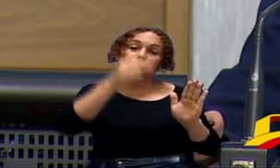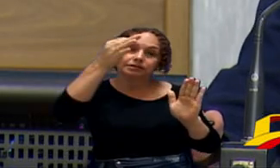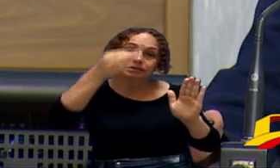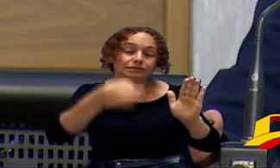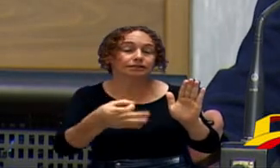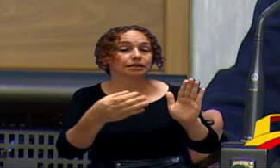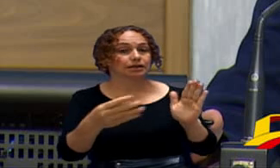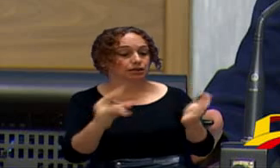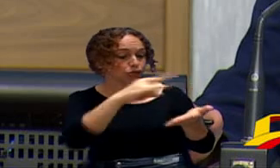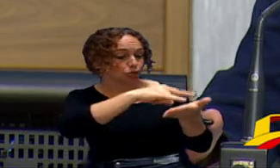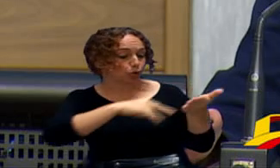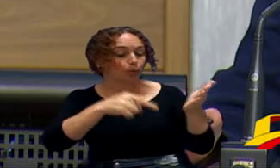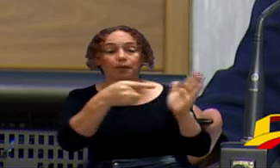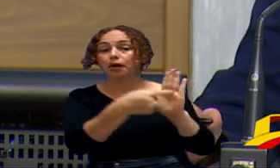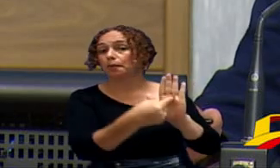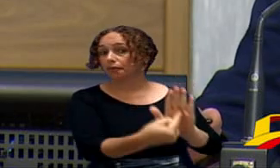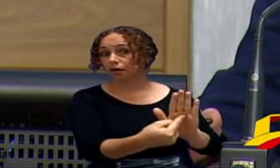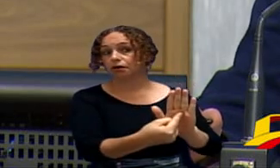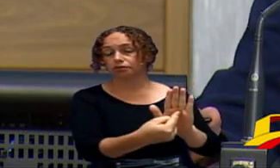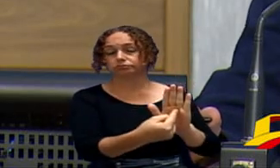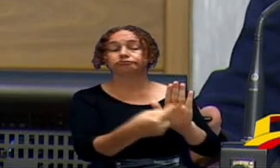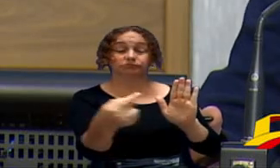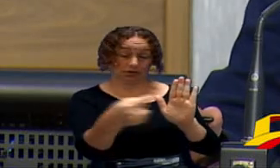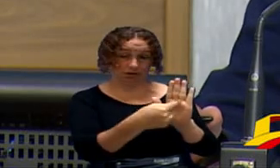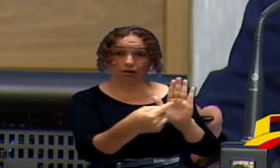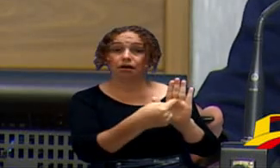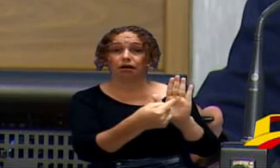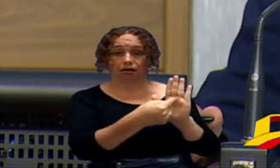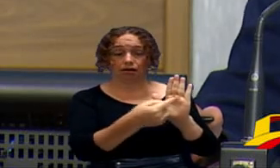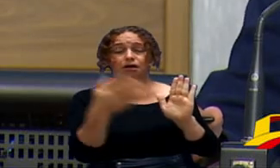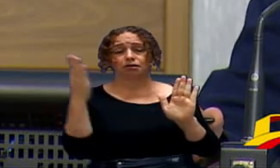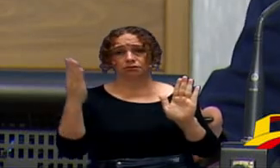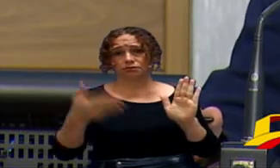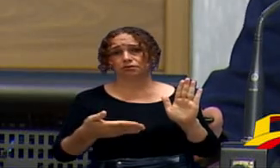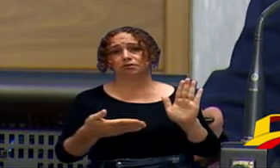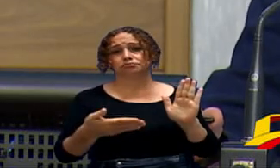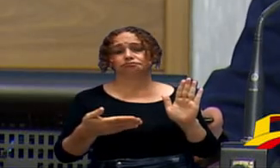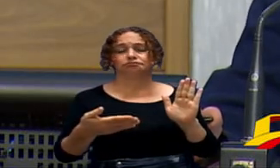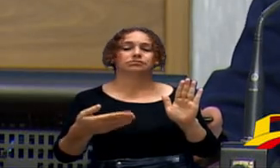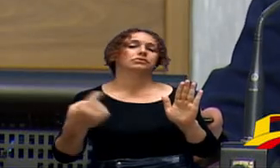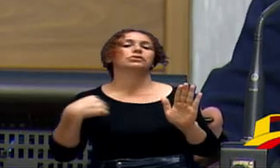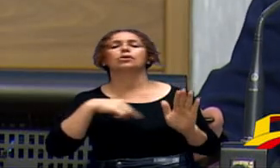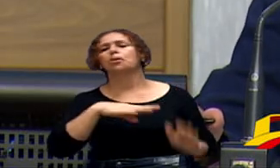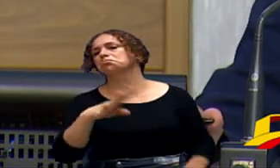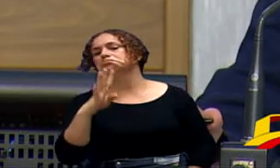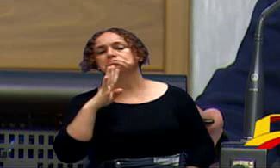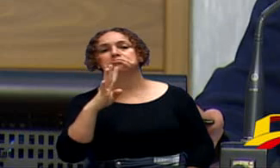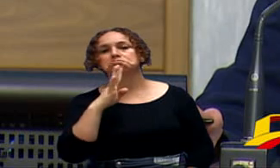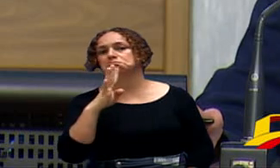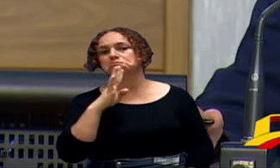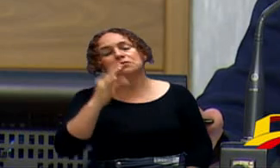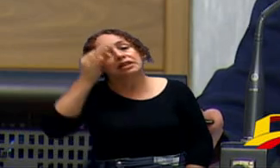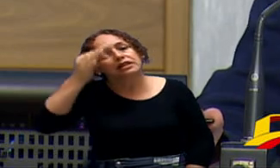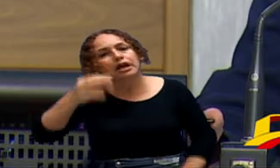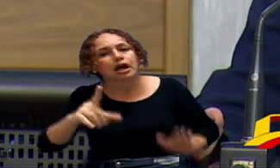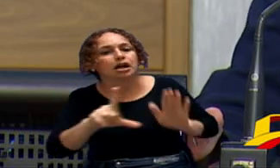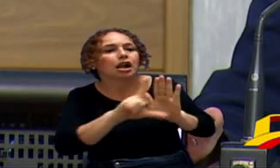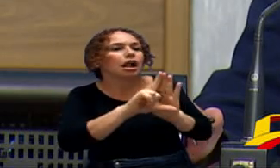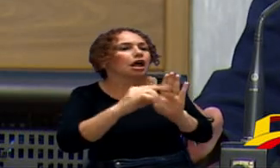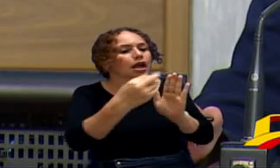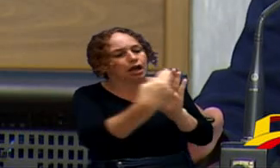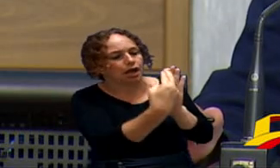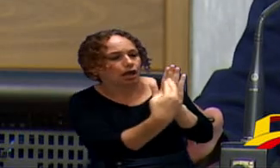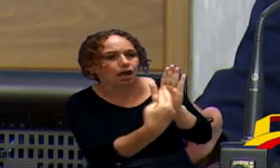falou. Não, está lá, ele não é um conhecedor da causa, ele só citou, né, a cláusula. Então, a